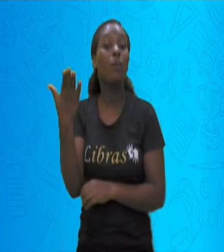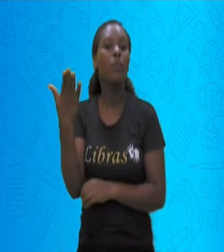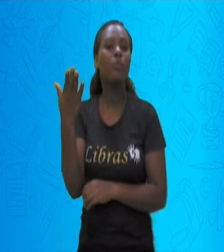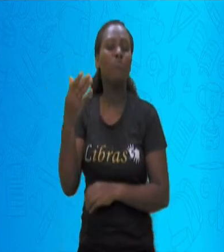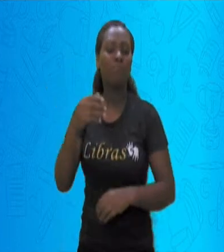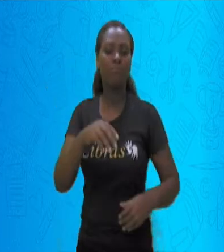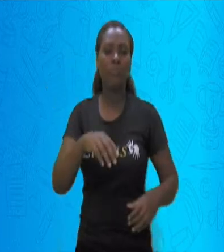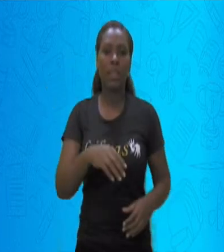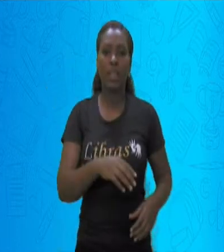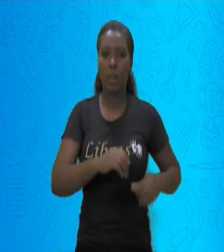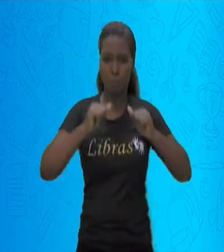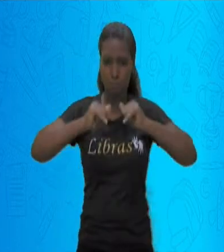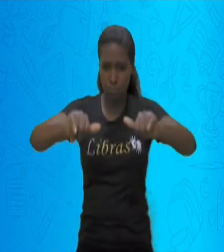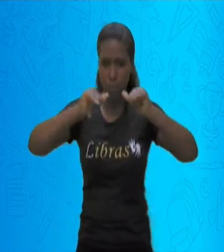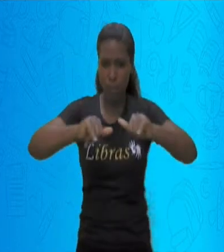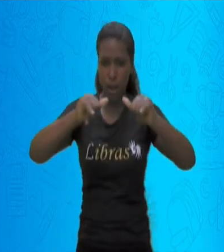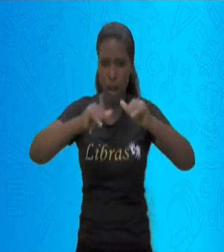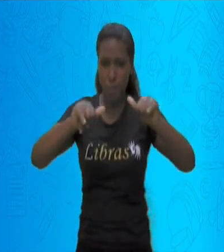novembro de